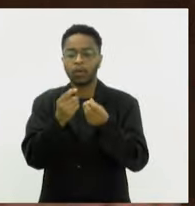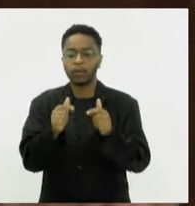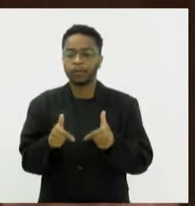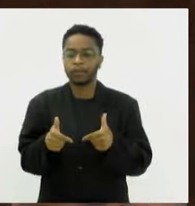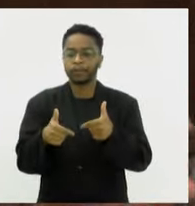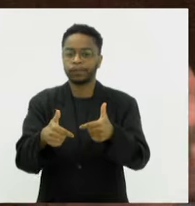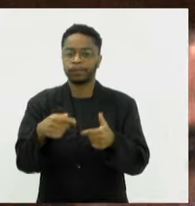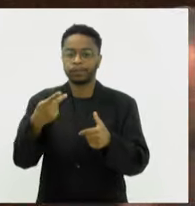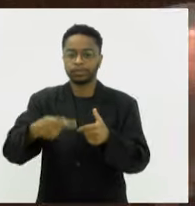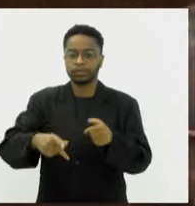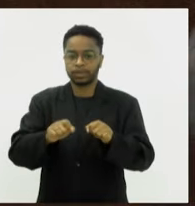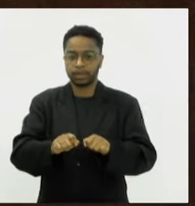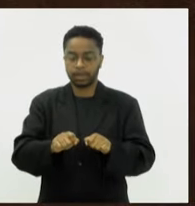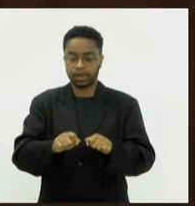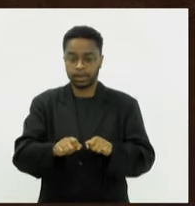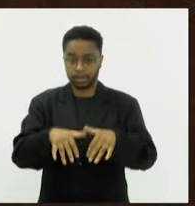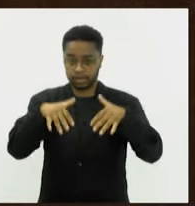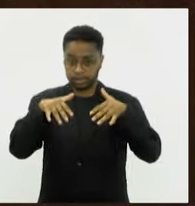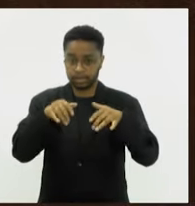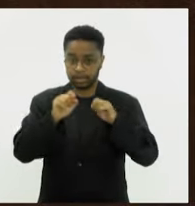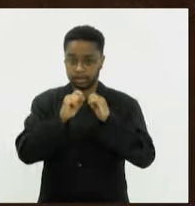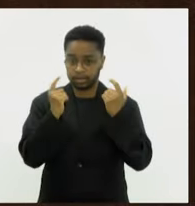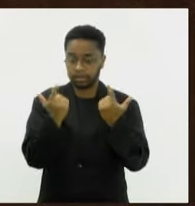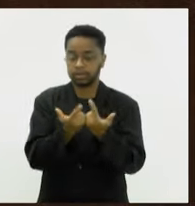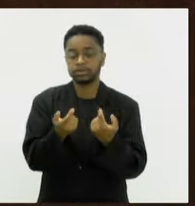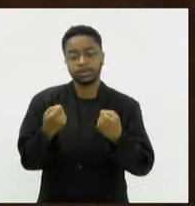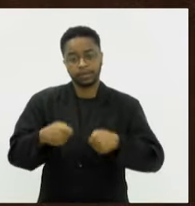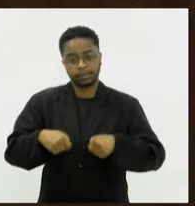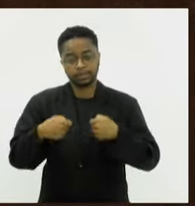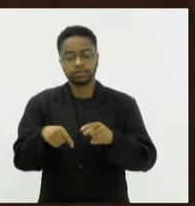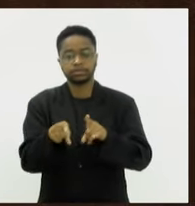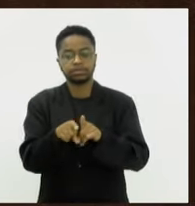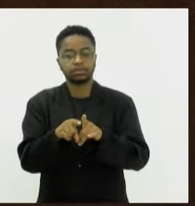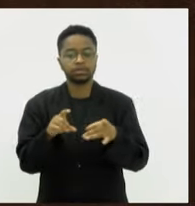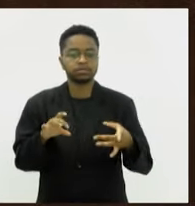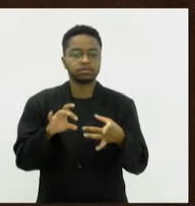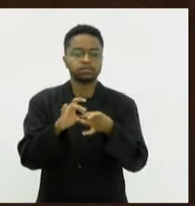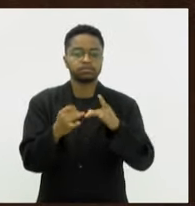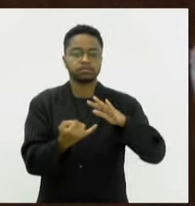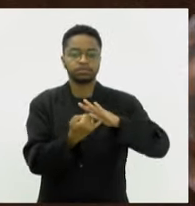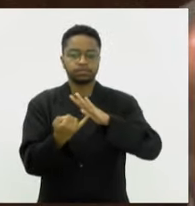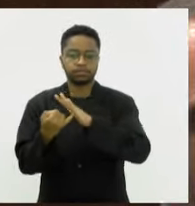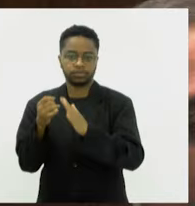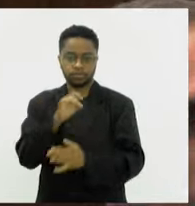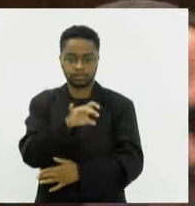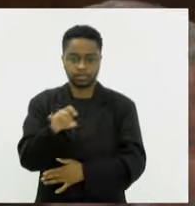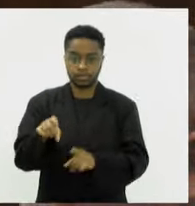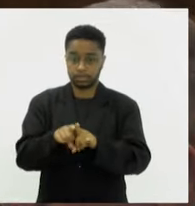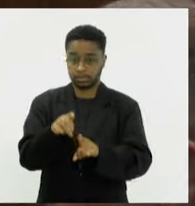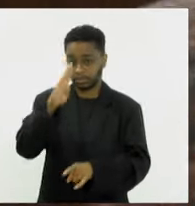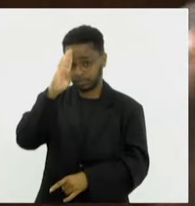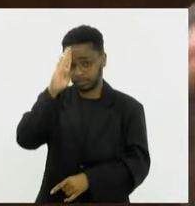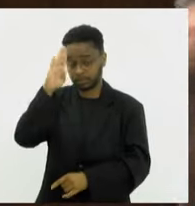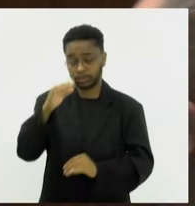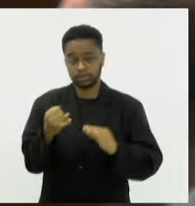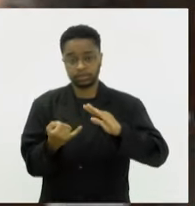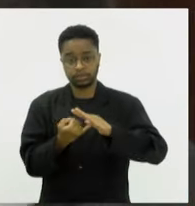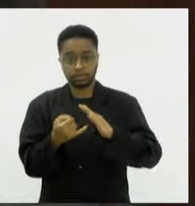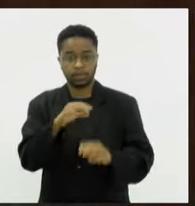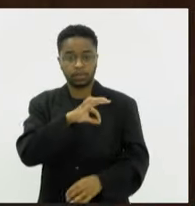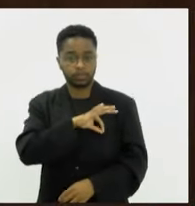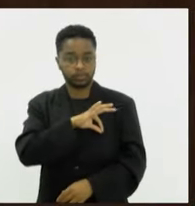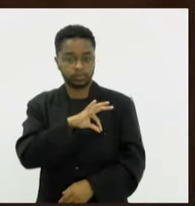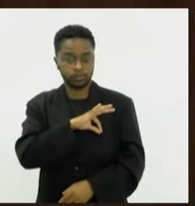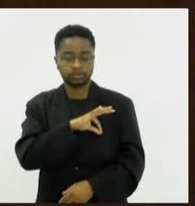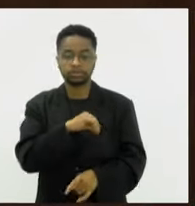da Assembleia Legislativa, ela também precisa estar com relação às instituições, em especial às instituições